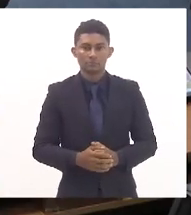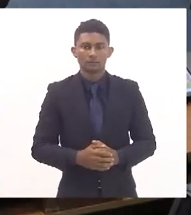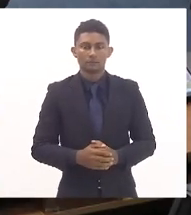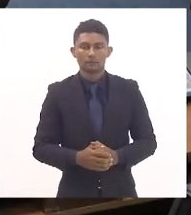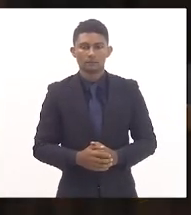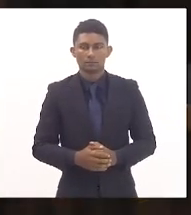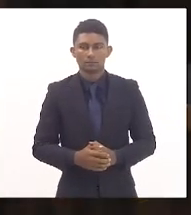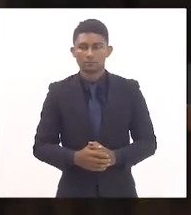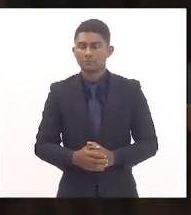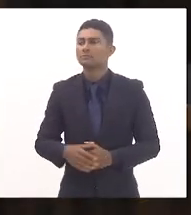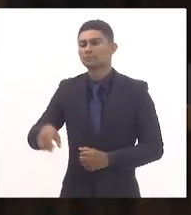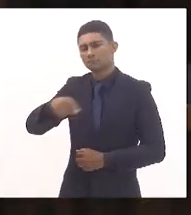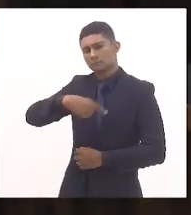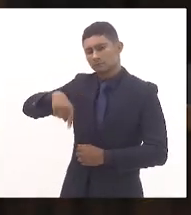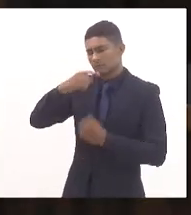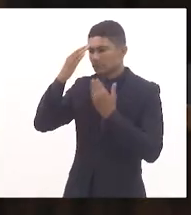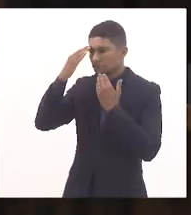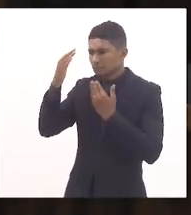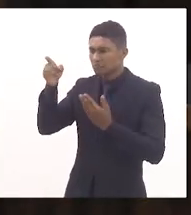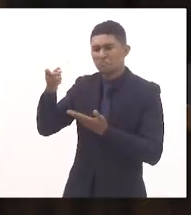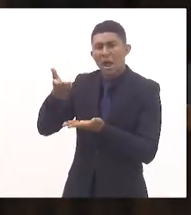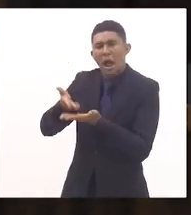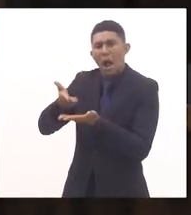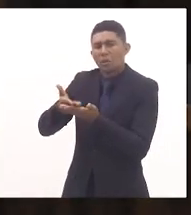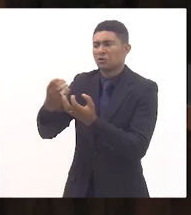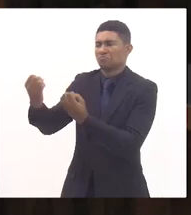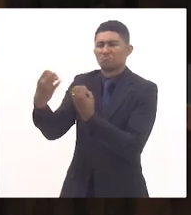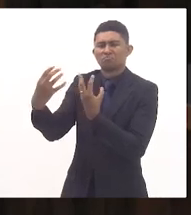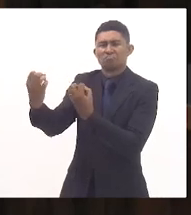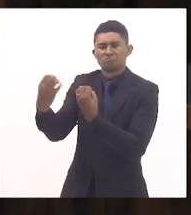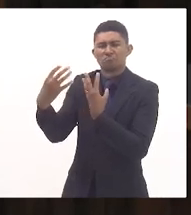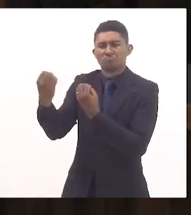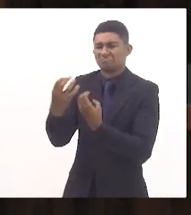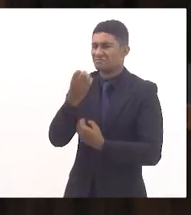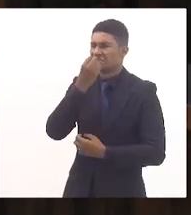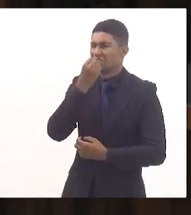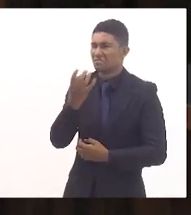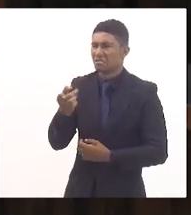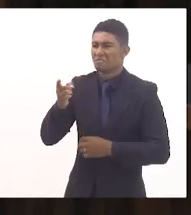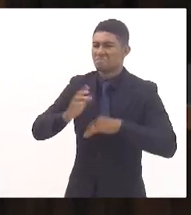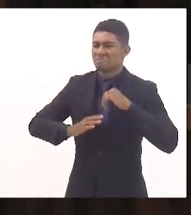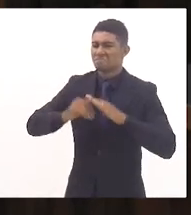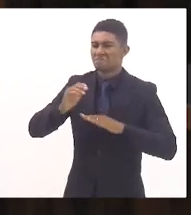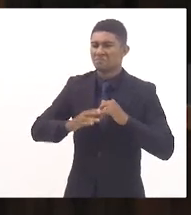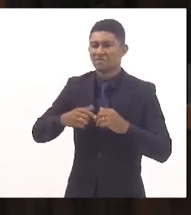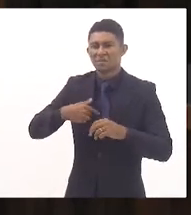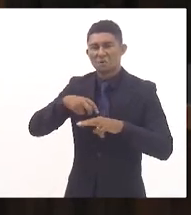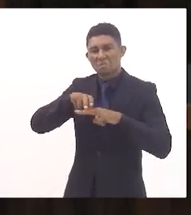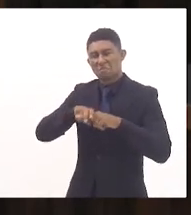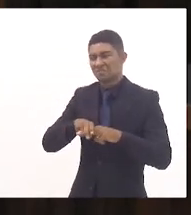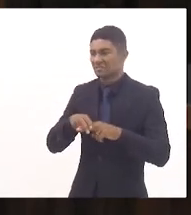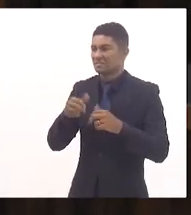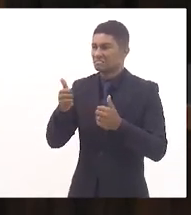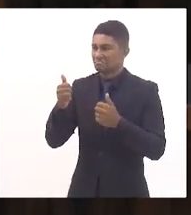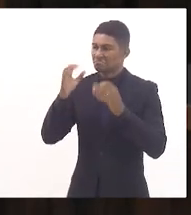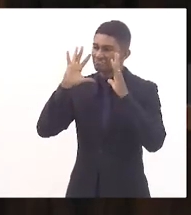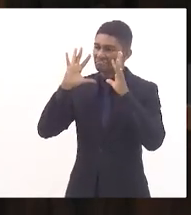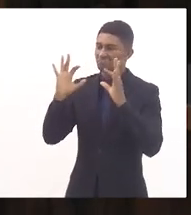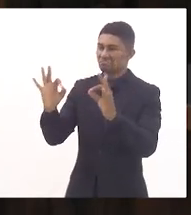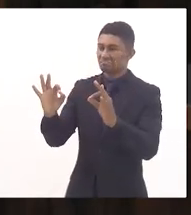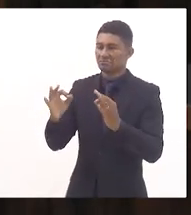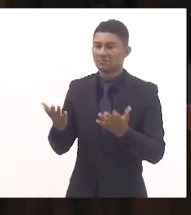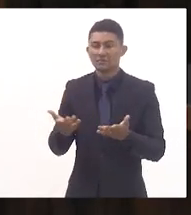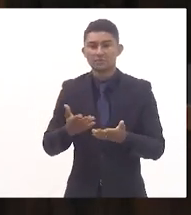Oi gente que agradece essa aula que é para assistir de pé se eu te pedir desculpa até assistindo sentado então